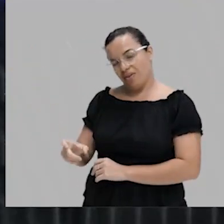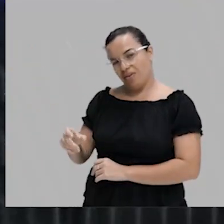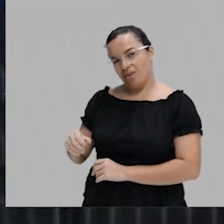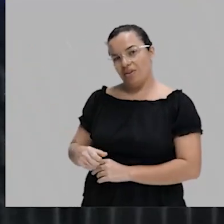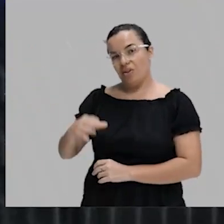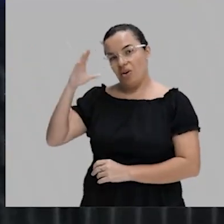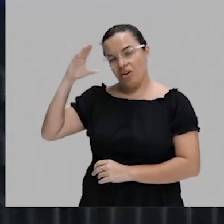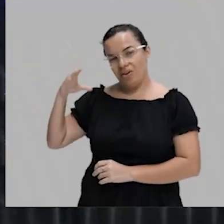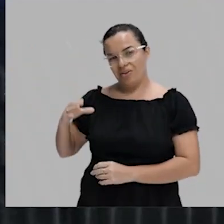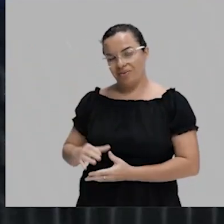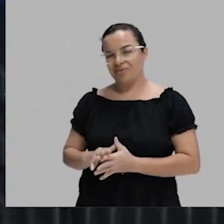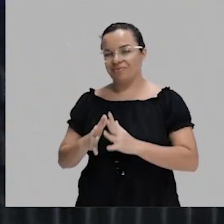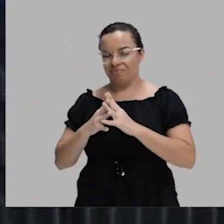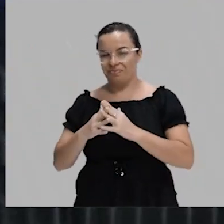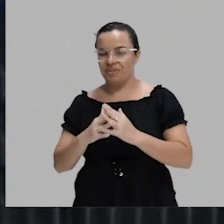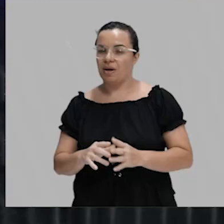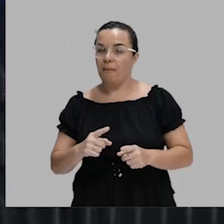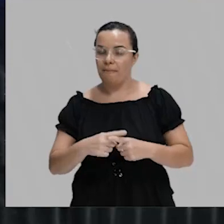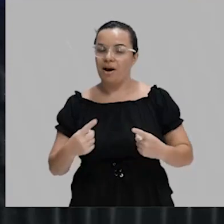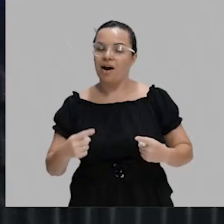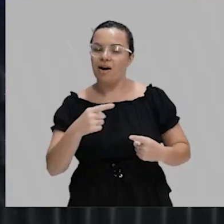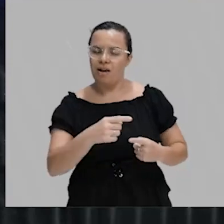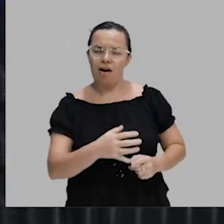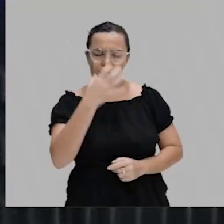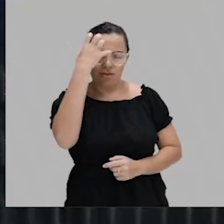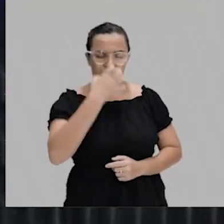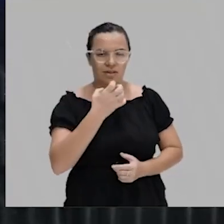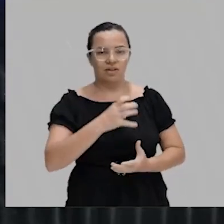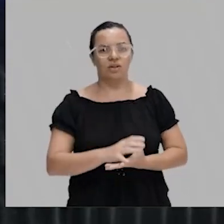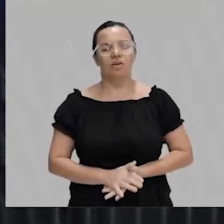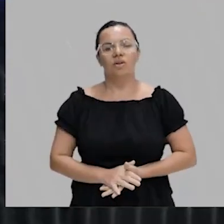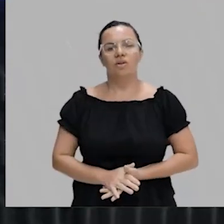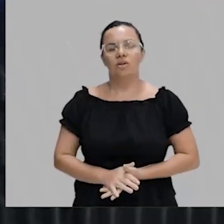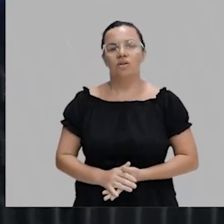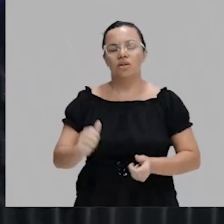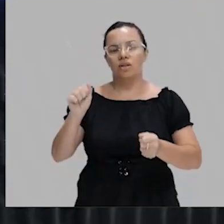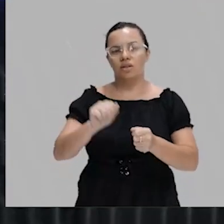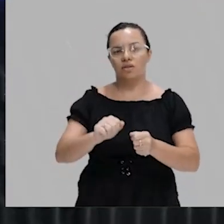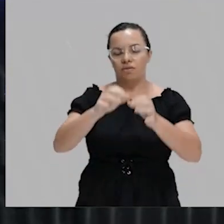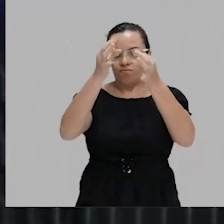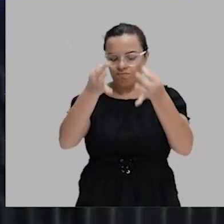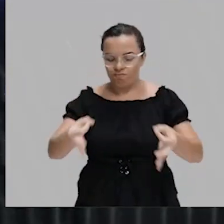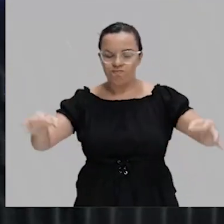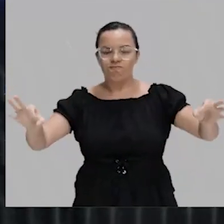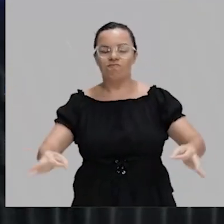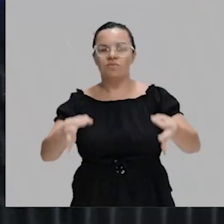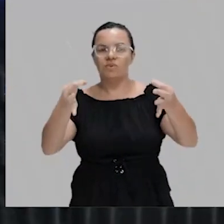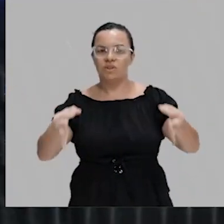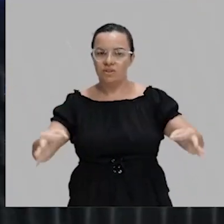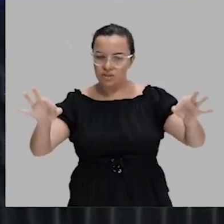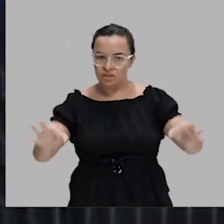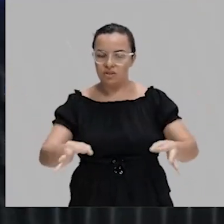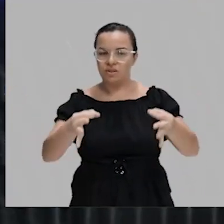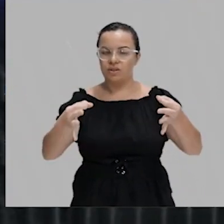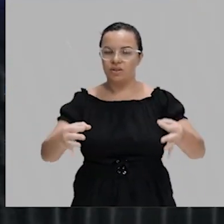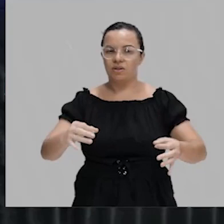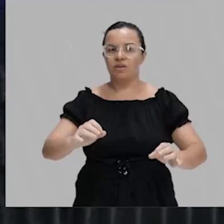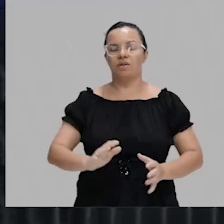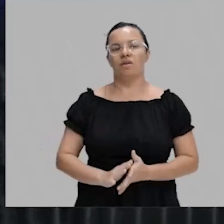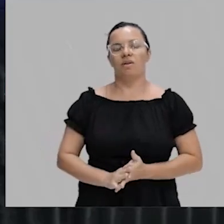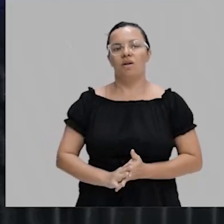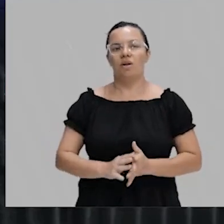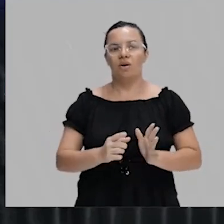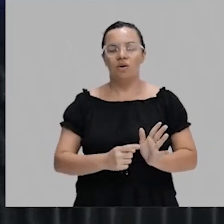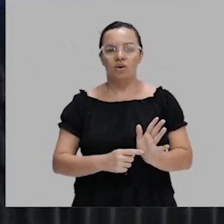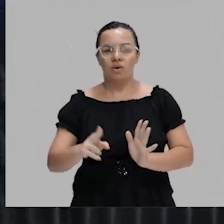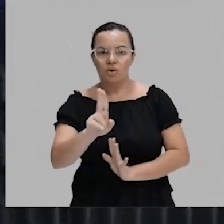Bom, quando ele faz aqueles comandos ali, ele está fazendo sinais e